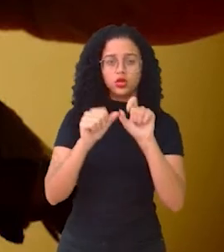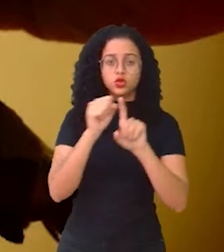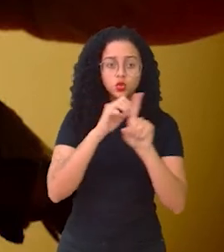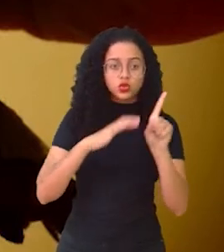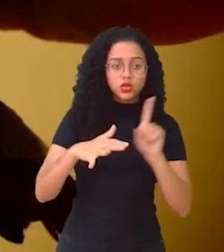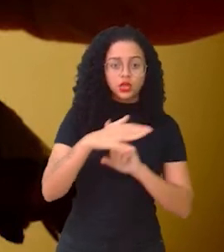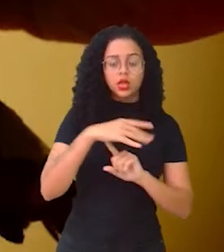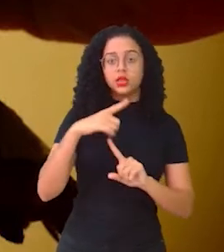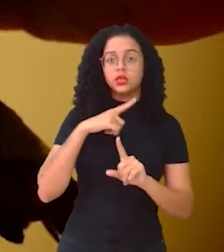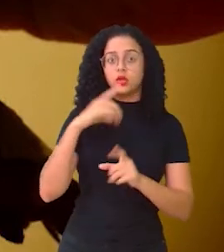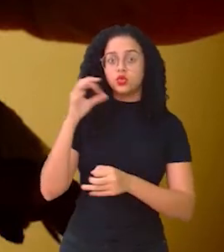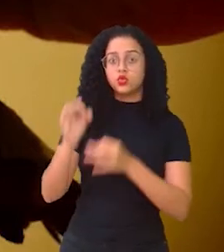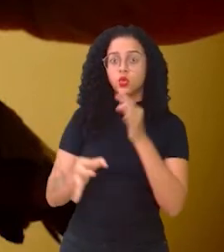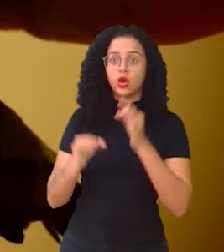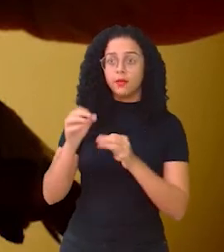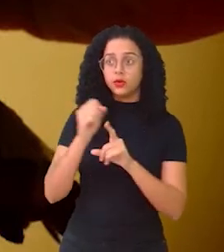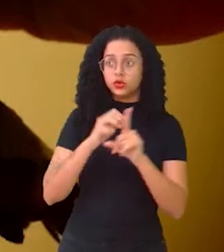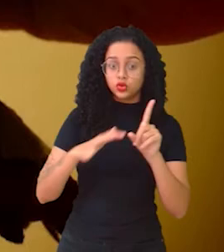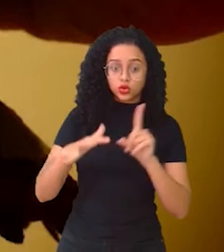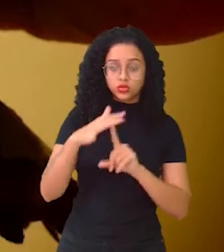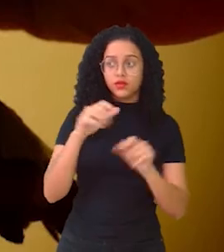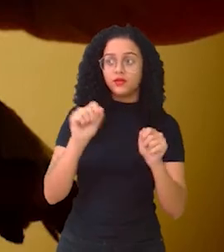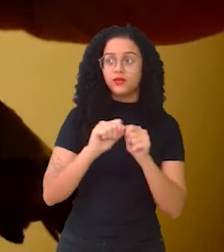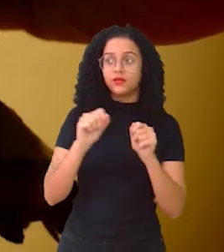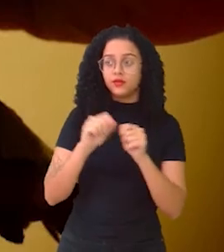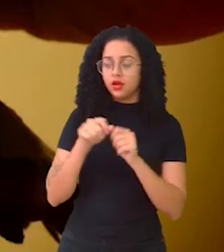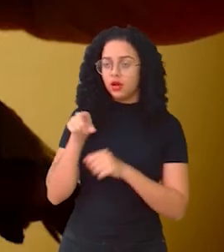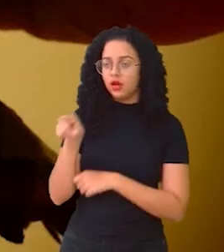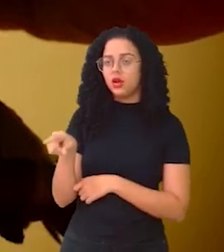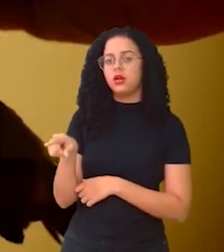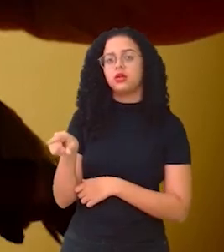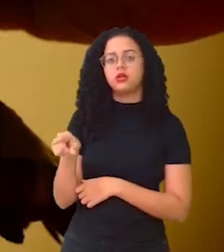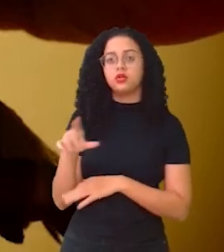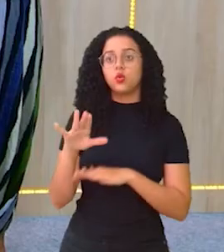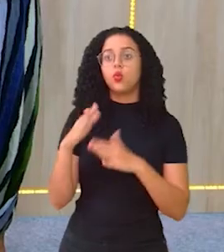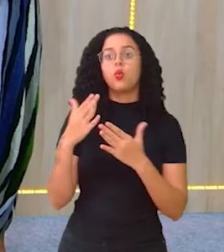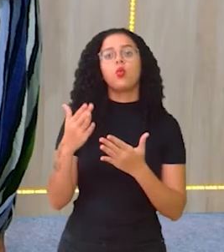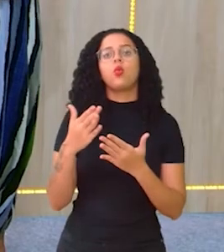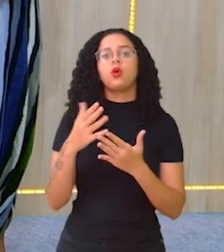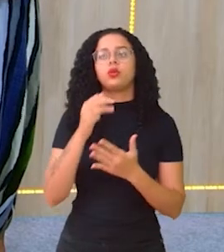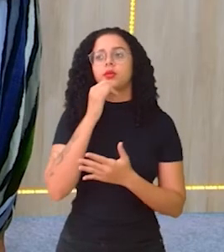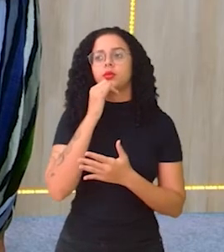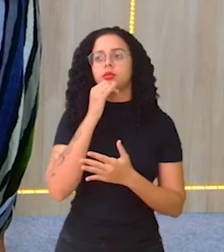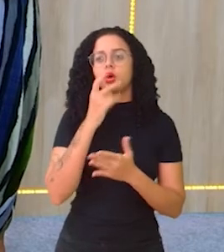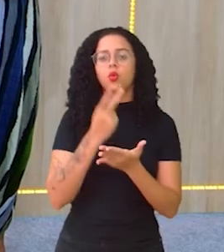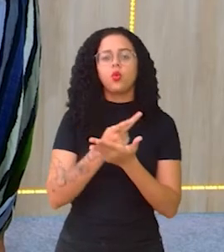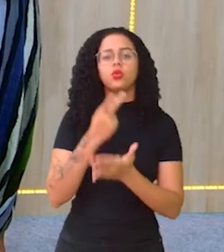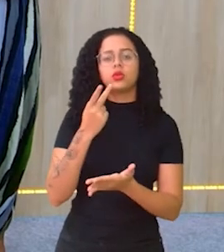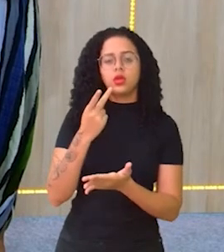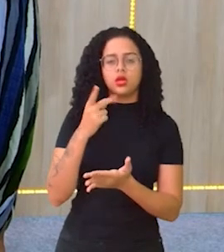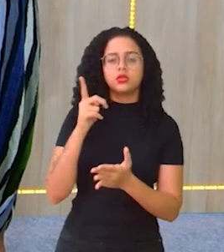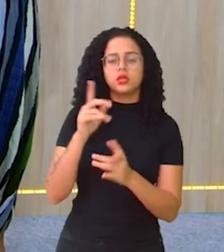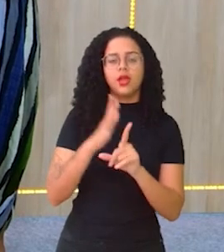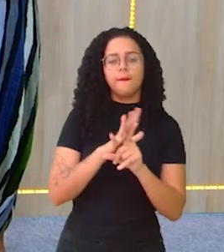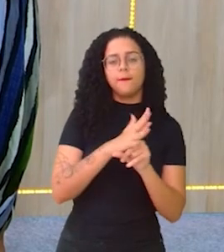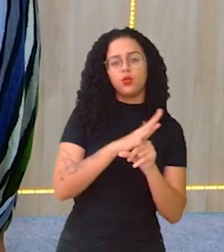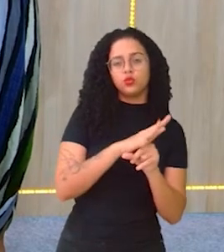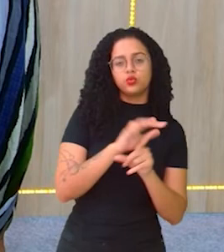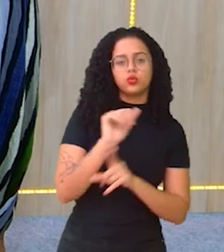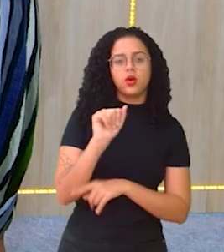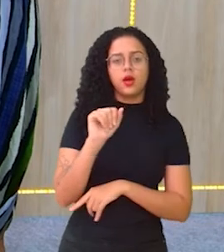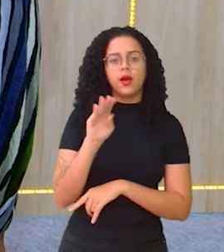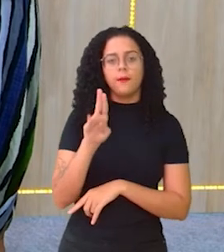sociedade tem, do julgamento que a sociedade faz, né, quando estouram casos de abusos